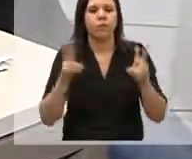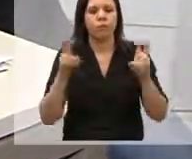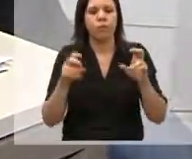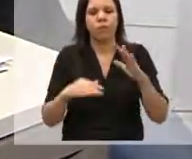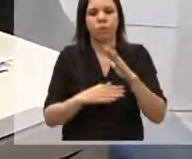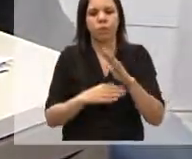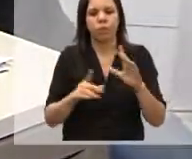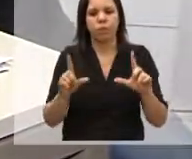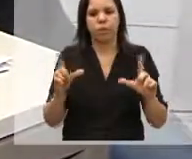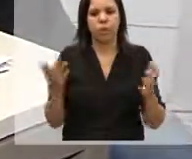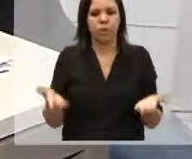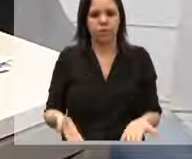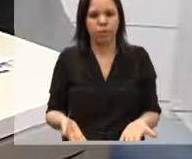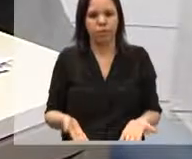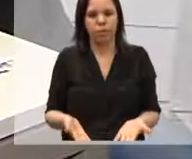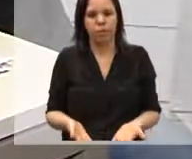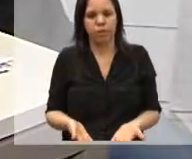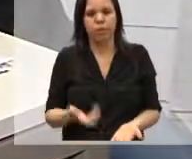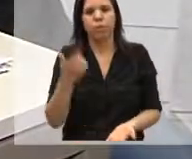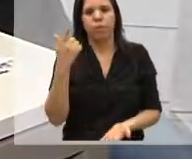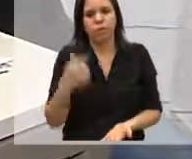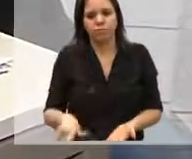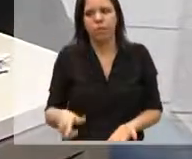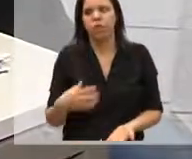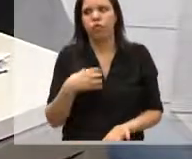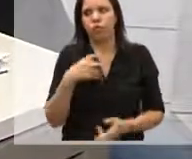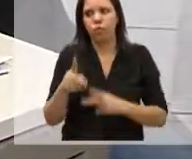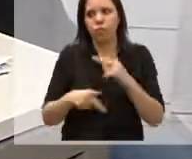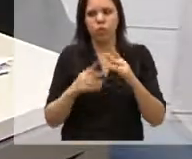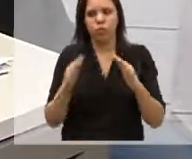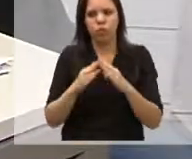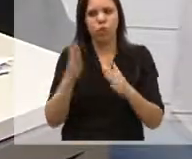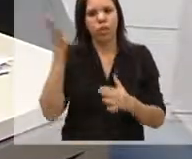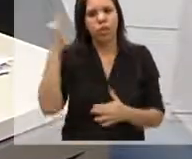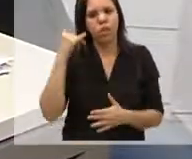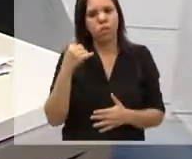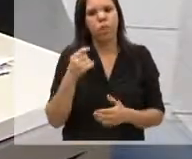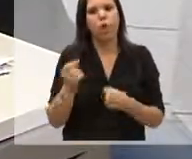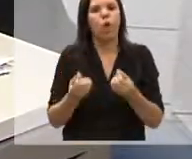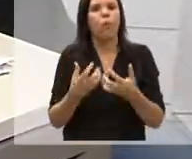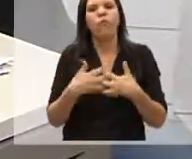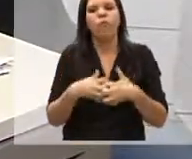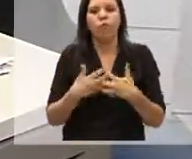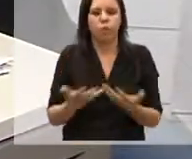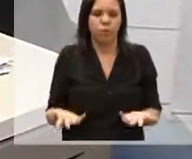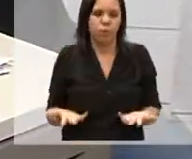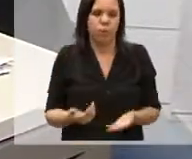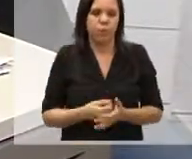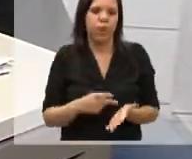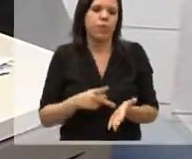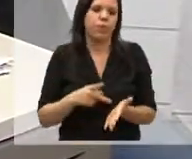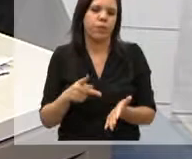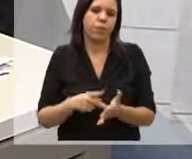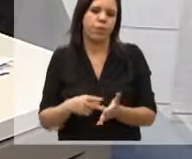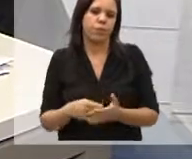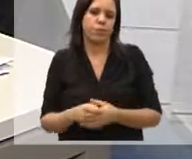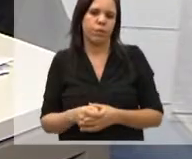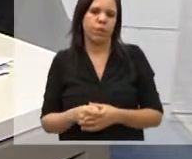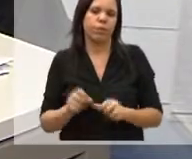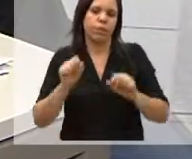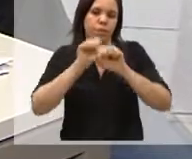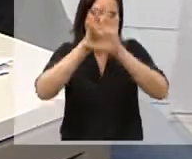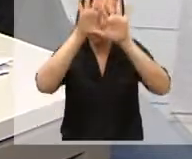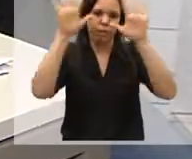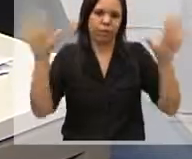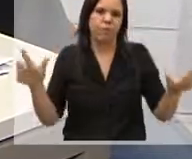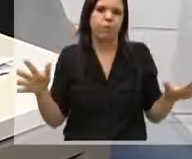senhor que instalou aqui, né? E é mais uma forma do pessoal de casa ficar sabendo como que funciona, né? É verdade, é a chamada transparência,